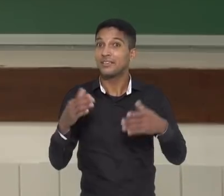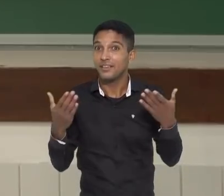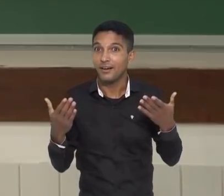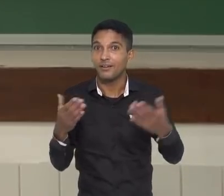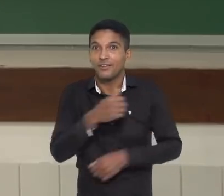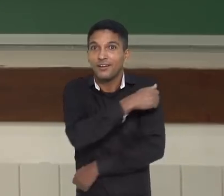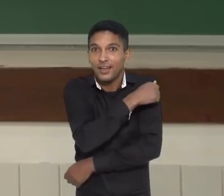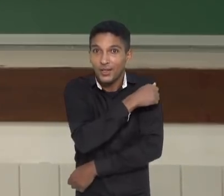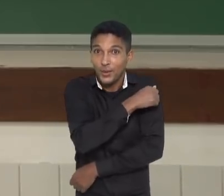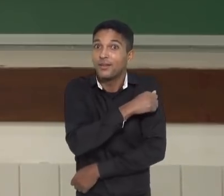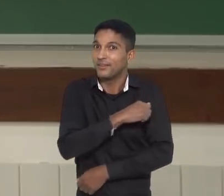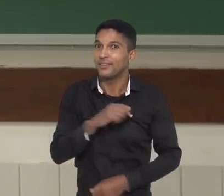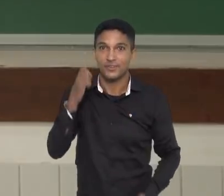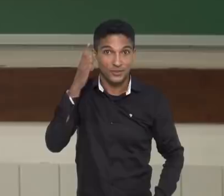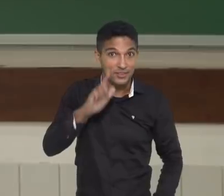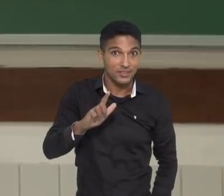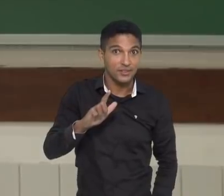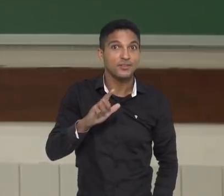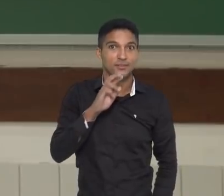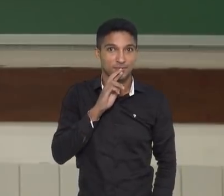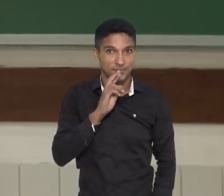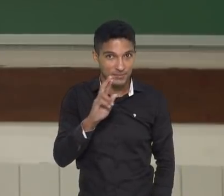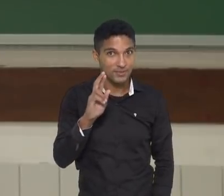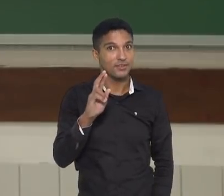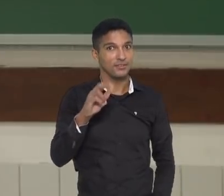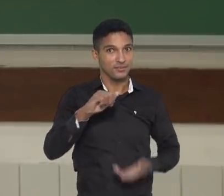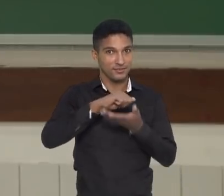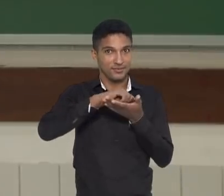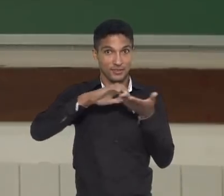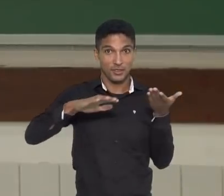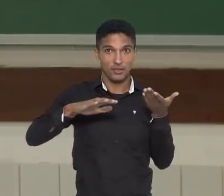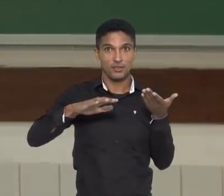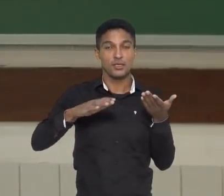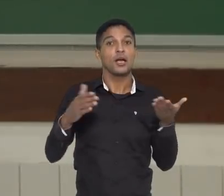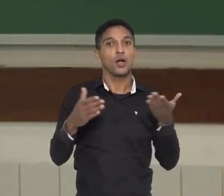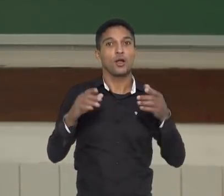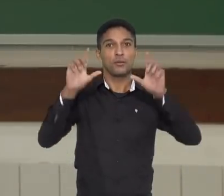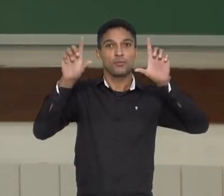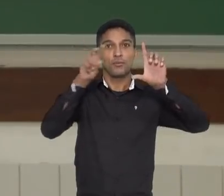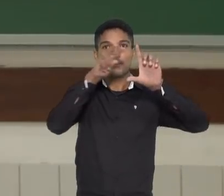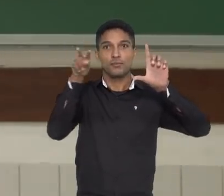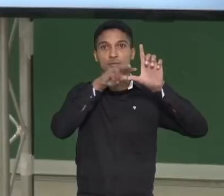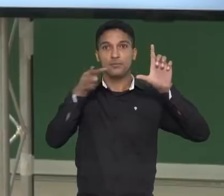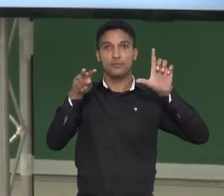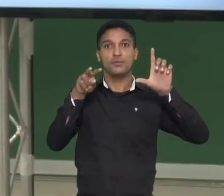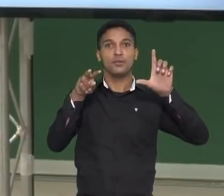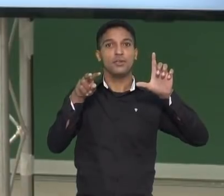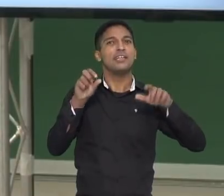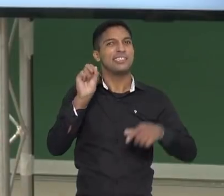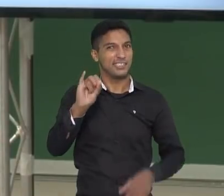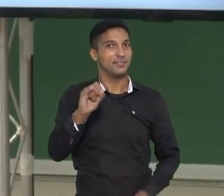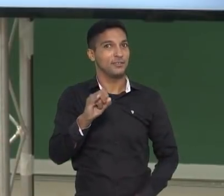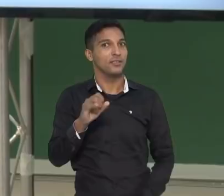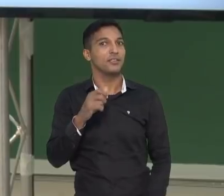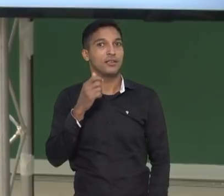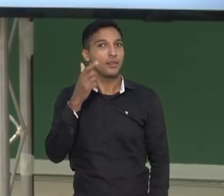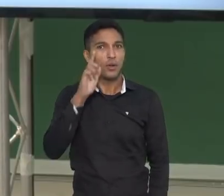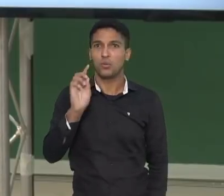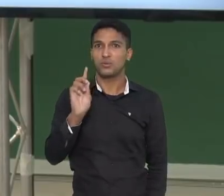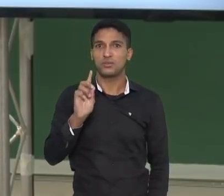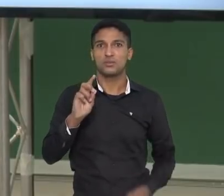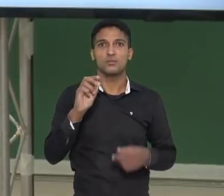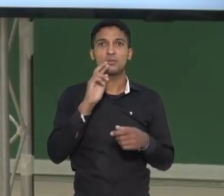aí, pessoal, conseguiram resolver a atividade? Então vamos ler aqui. Quem não conseguiu fazer, acompanha agora